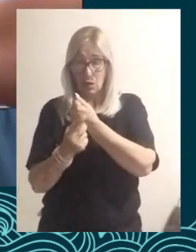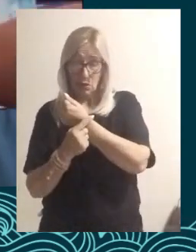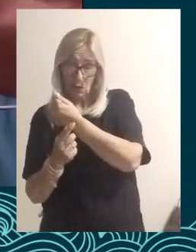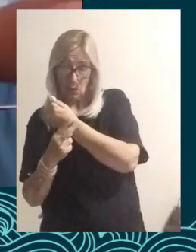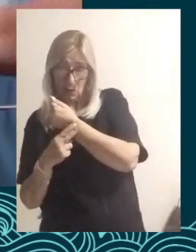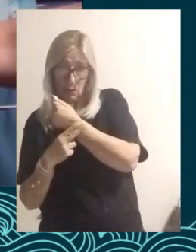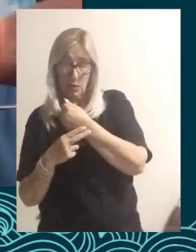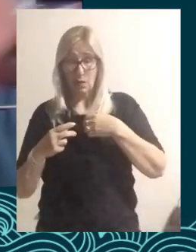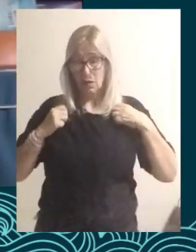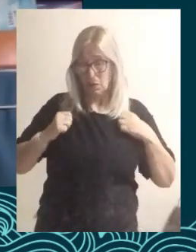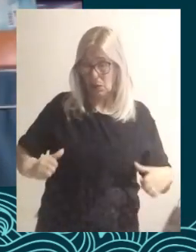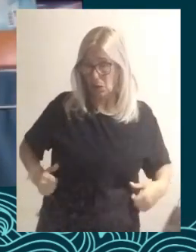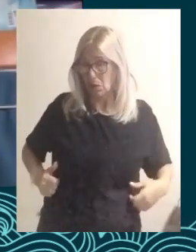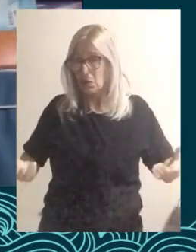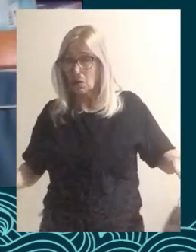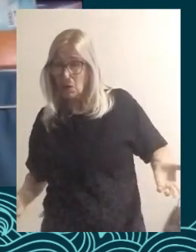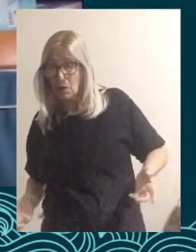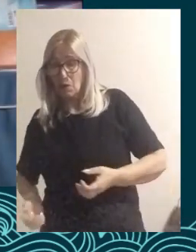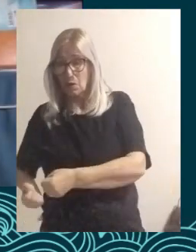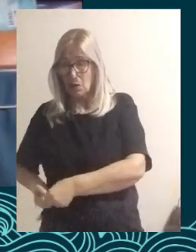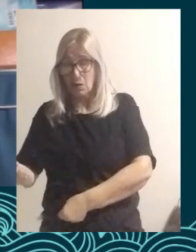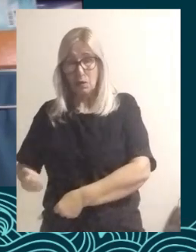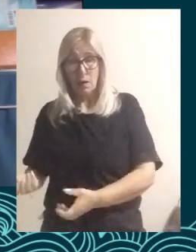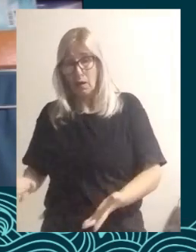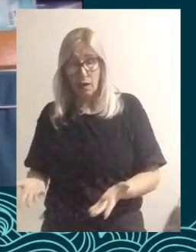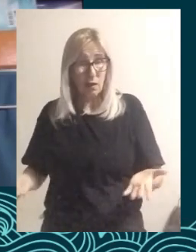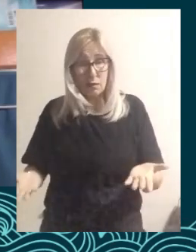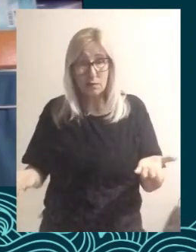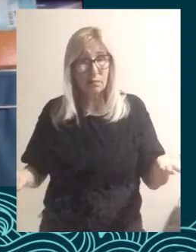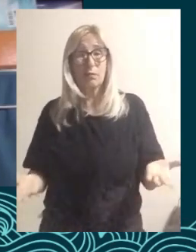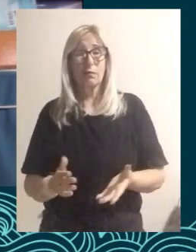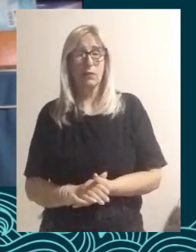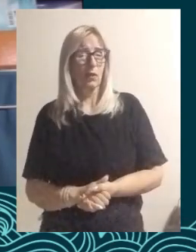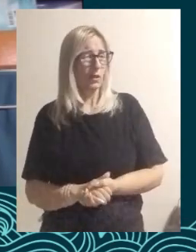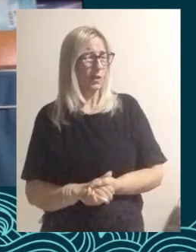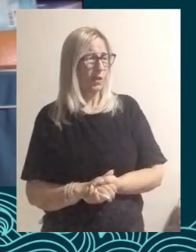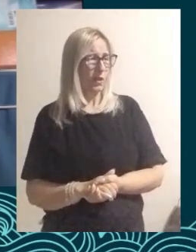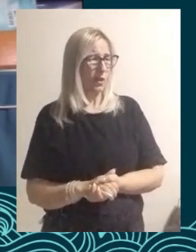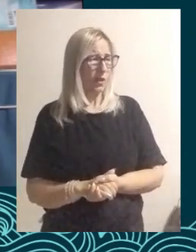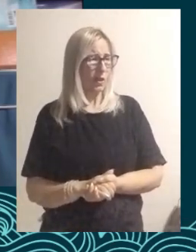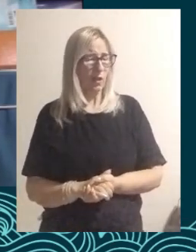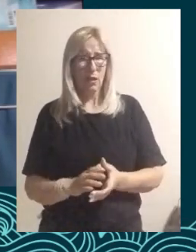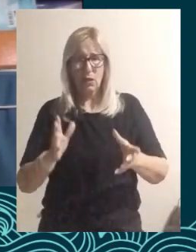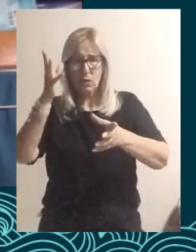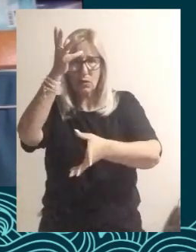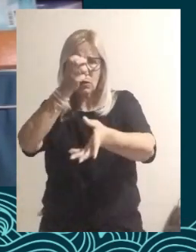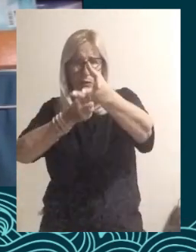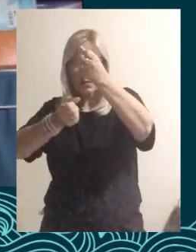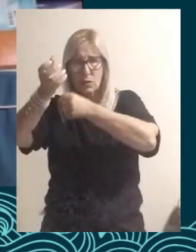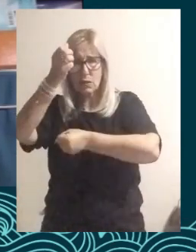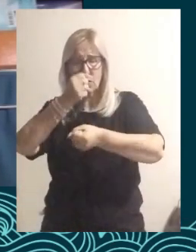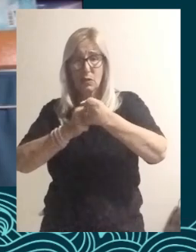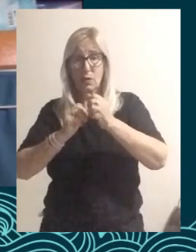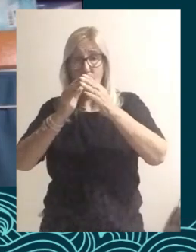que cuidar de si próprio, tem que se amarrar, tem que pôr os coletes salva-vidas, tem que